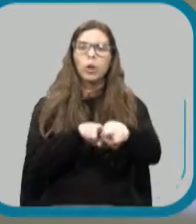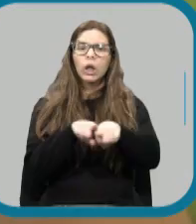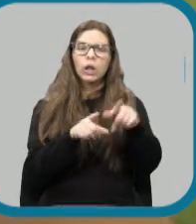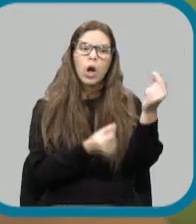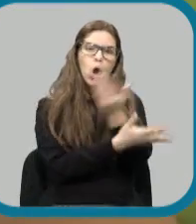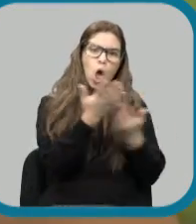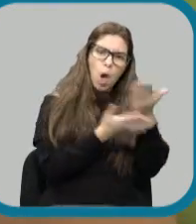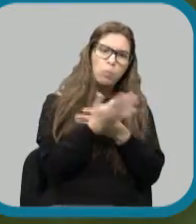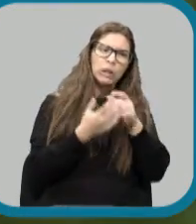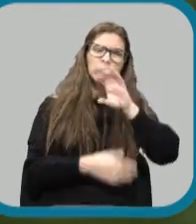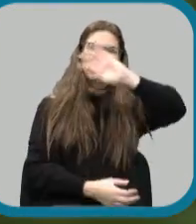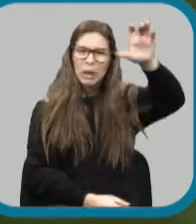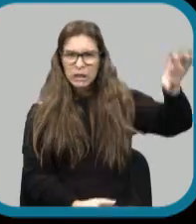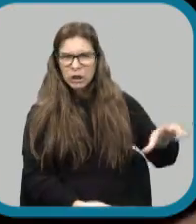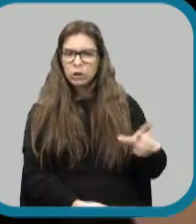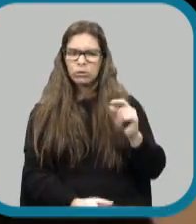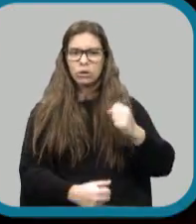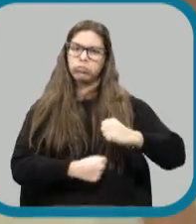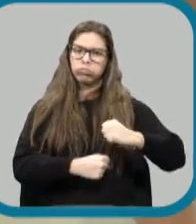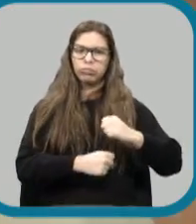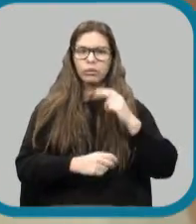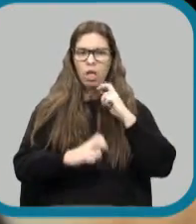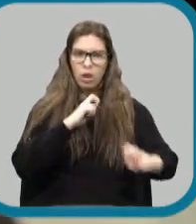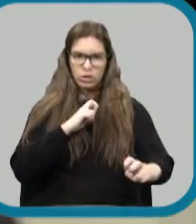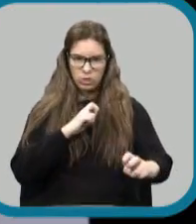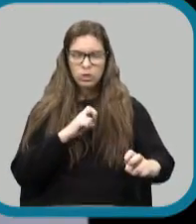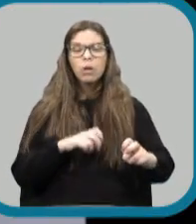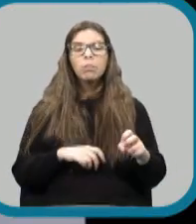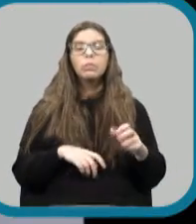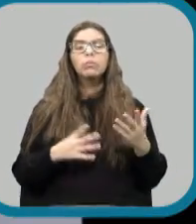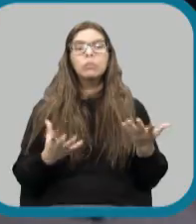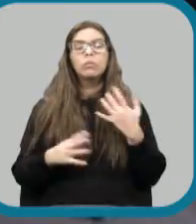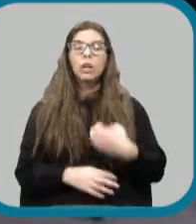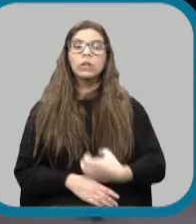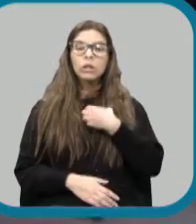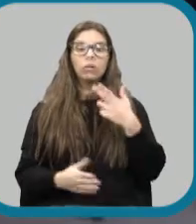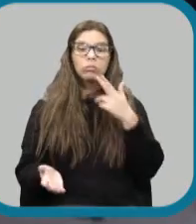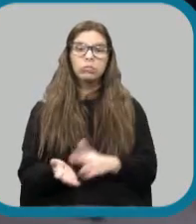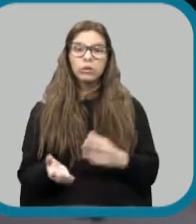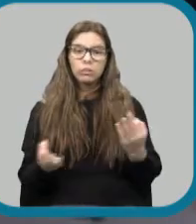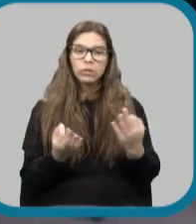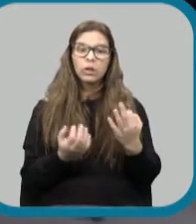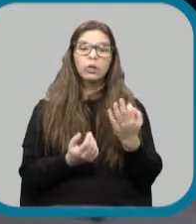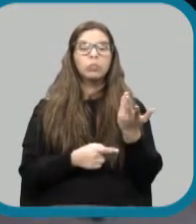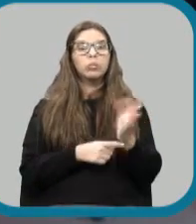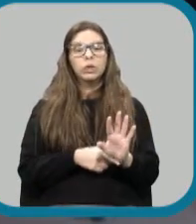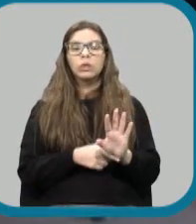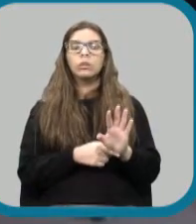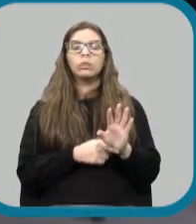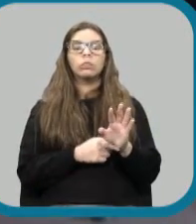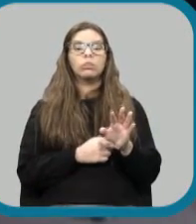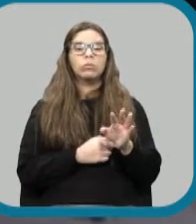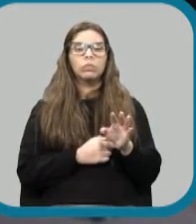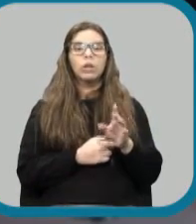politicamente estes países estão pujantes, estão cheios de energia e, portanto, as pessoas sentem porque há muitos movimentos, por exemplo, o Ni